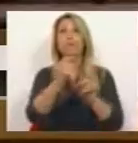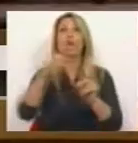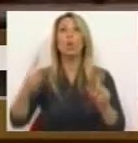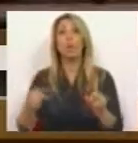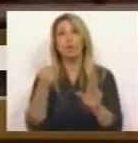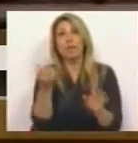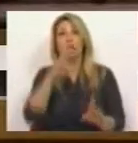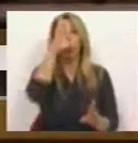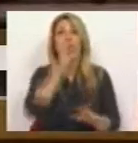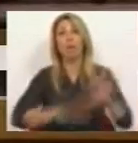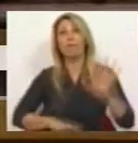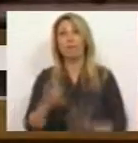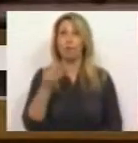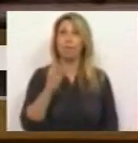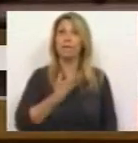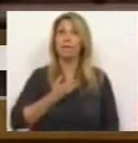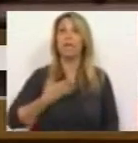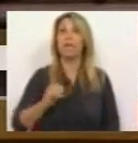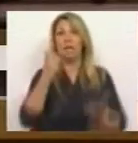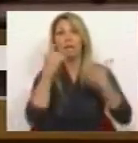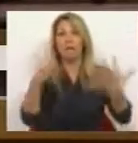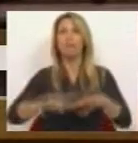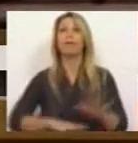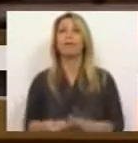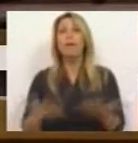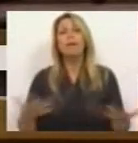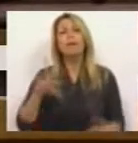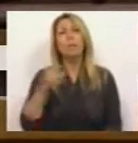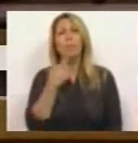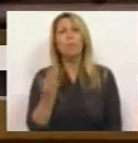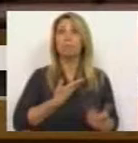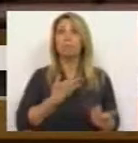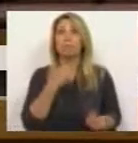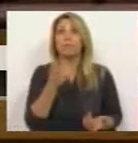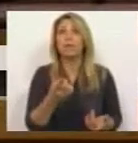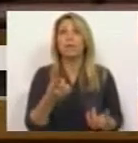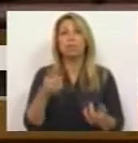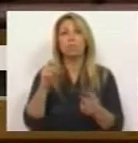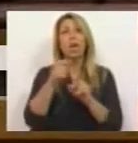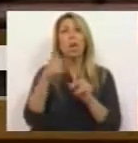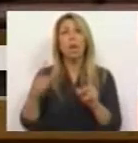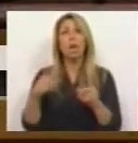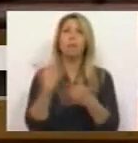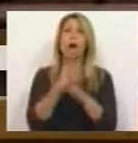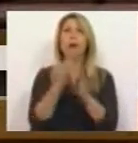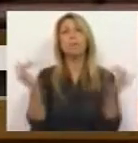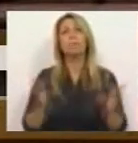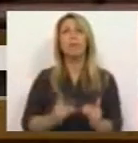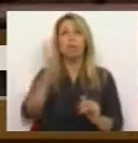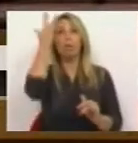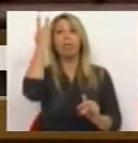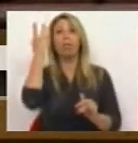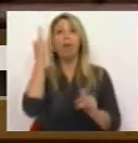governo PSD-CDS. E também ficamos sem perceber porque é que o PSD afirma e onde o fogo se apaga com mais